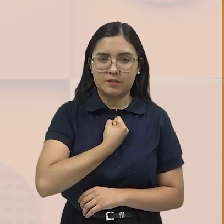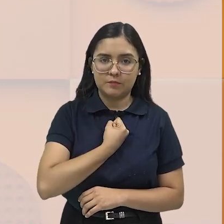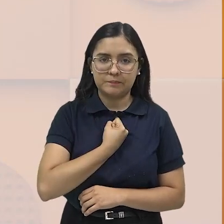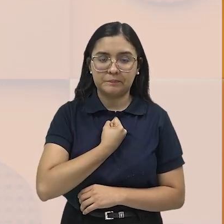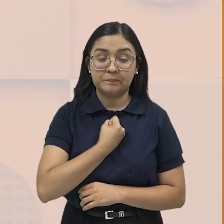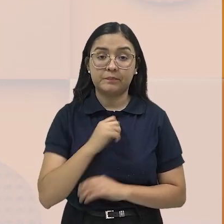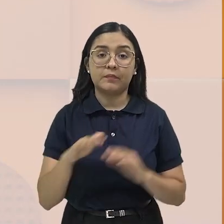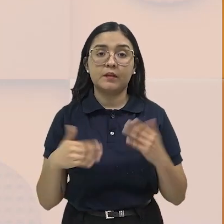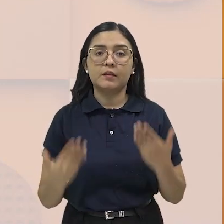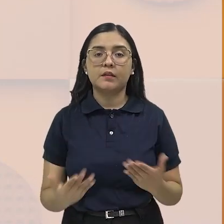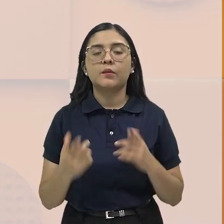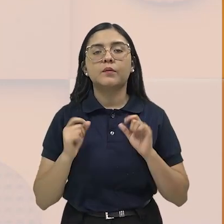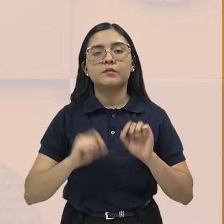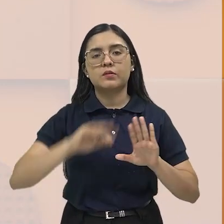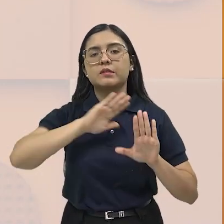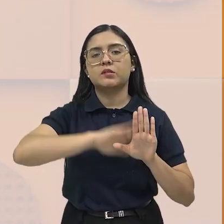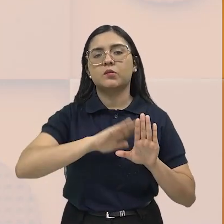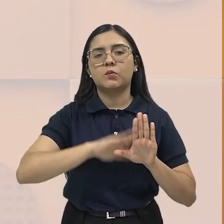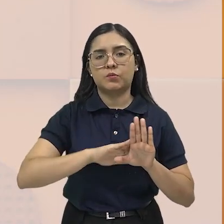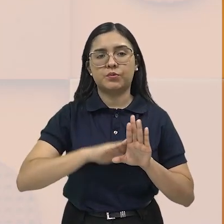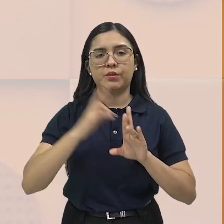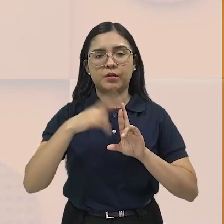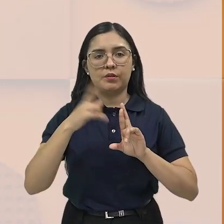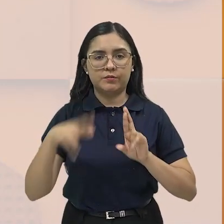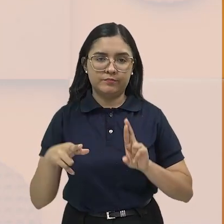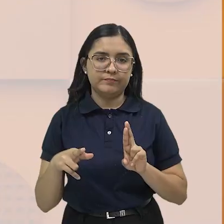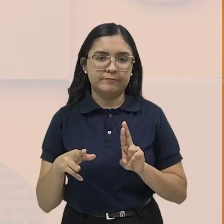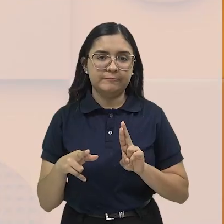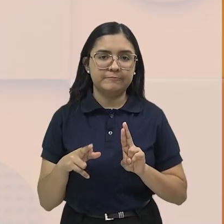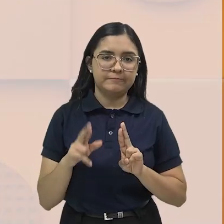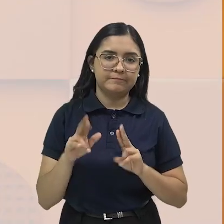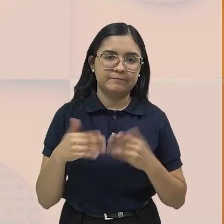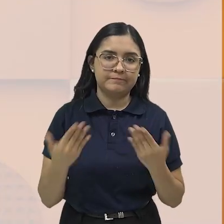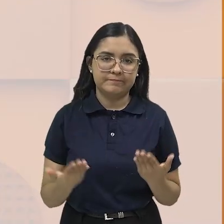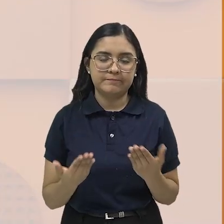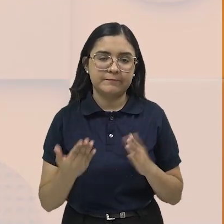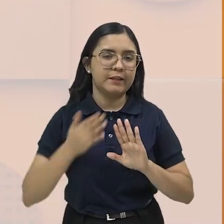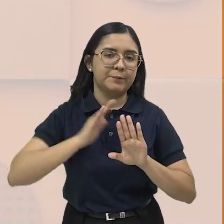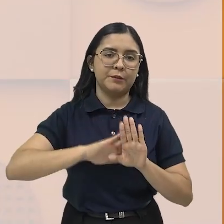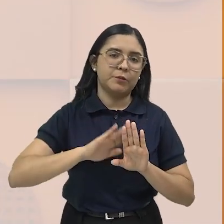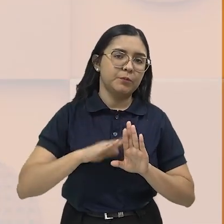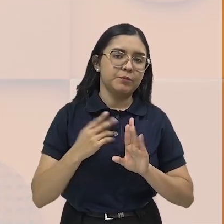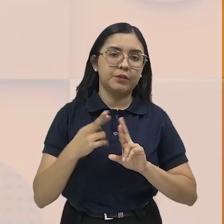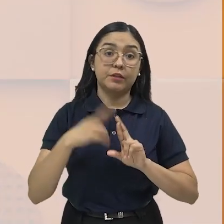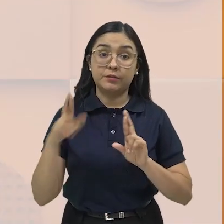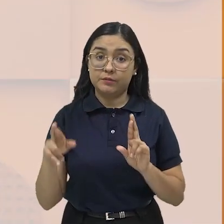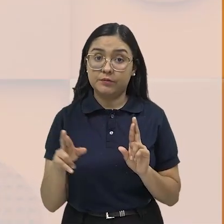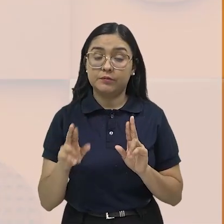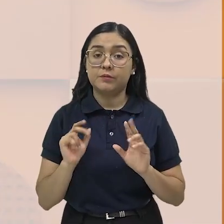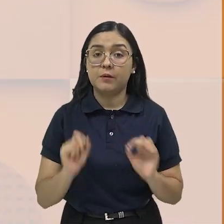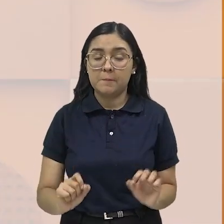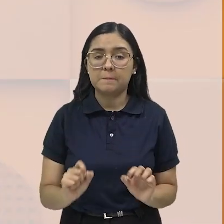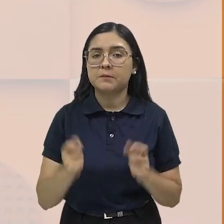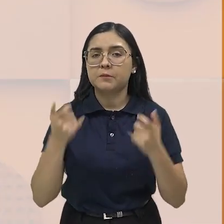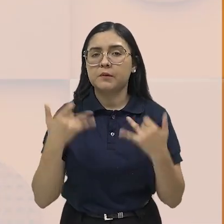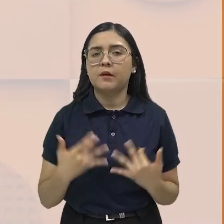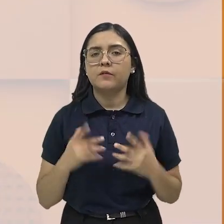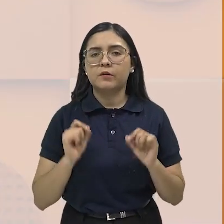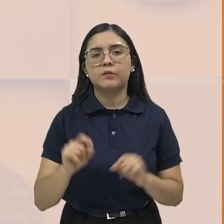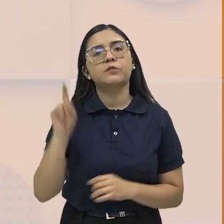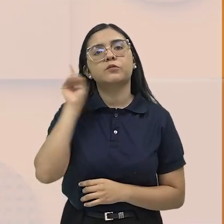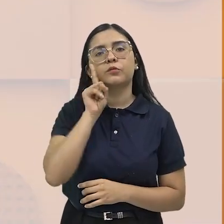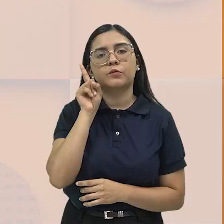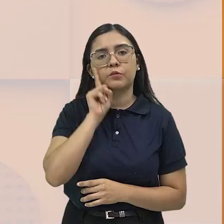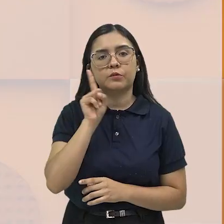E essa ideologia religiosa, se é que podíamos chamar de ideologia religiosa, dizia basicamente que os Estados